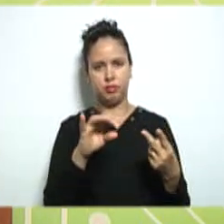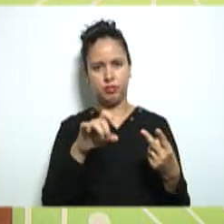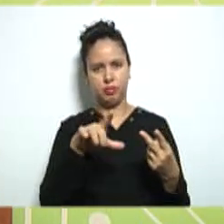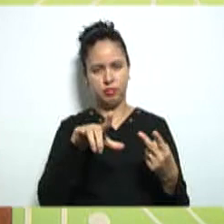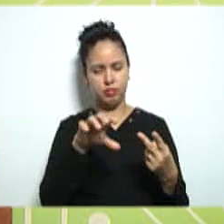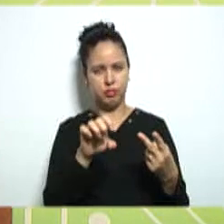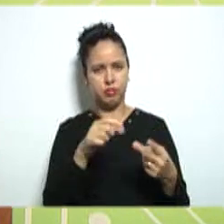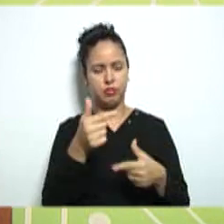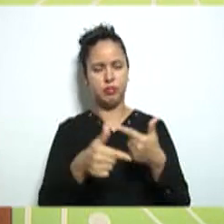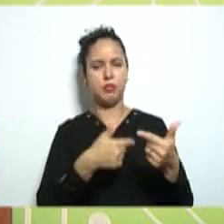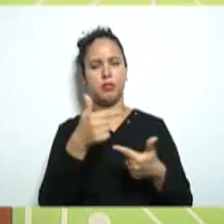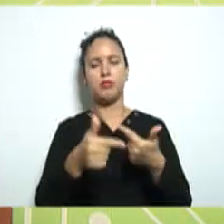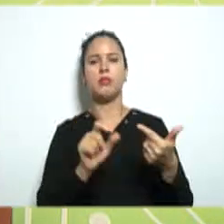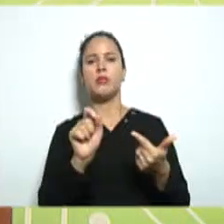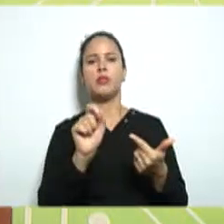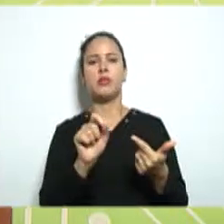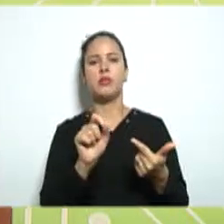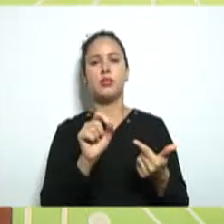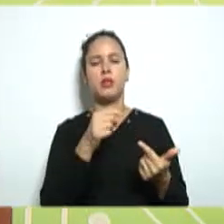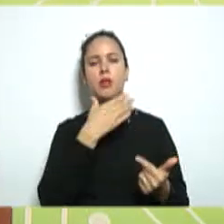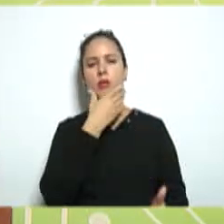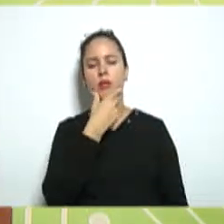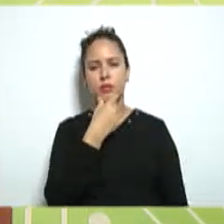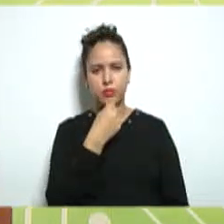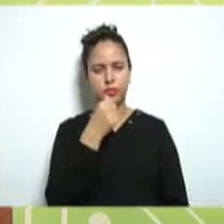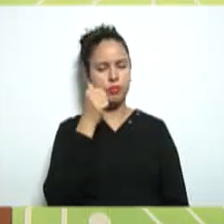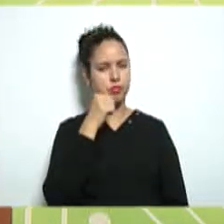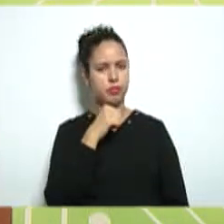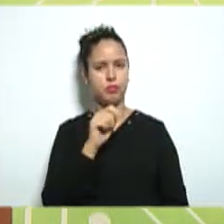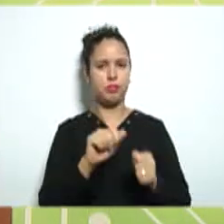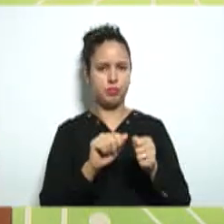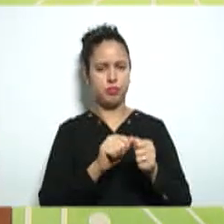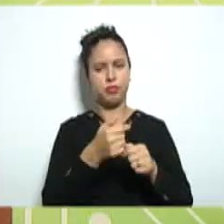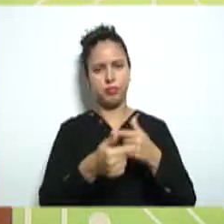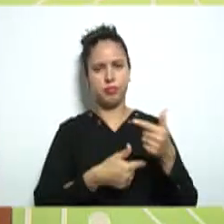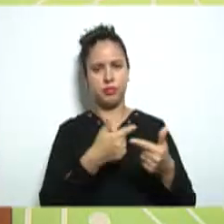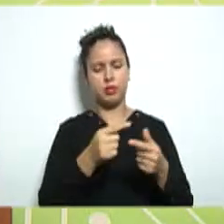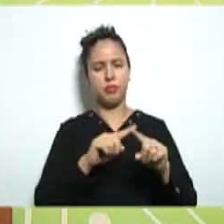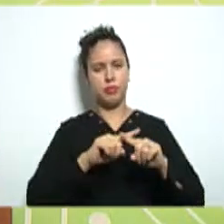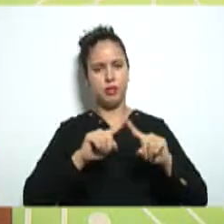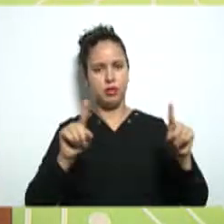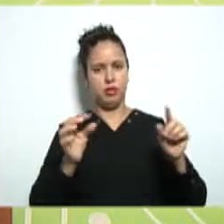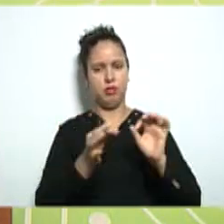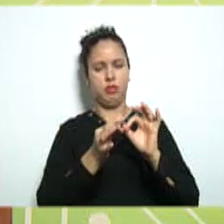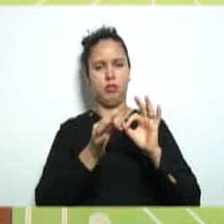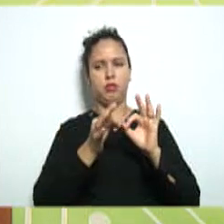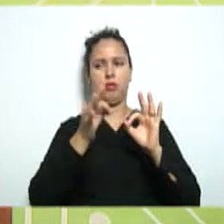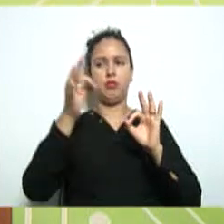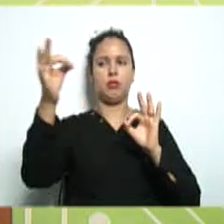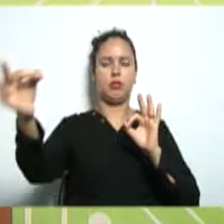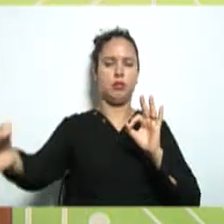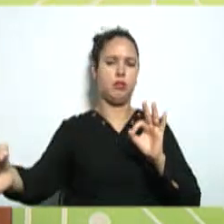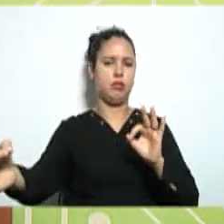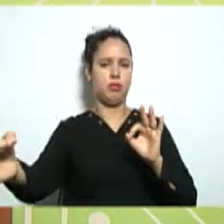teletrabalho, não. O teletrabalho, o homem está realizando aquele trabalho, só que ele não está em um local específico dentro